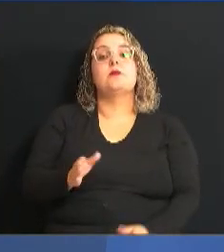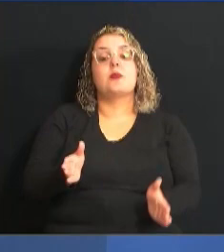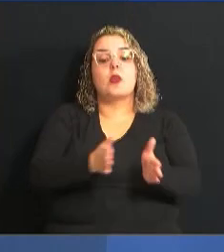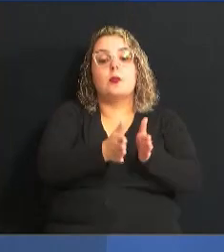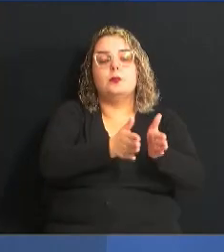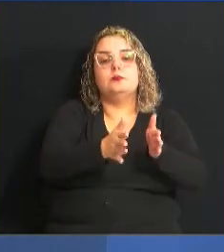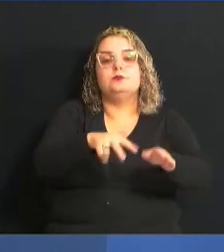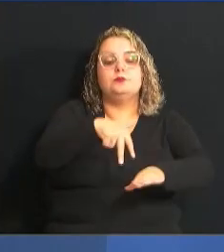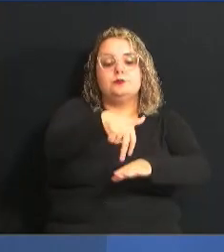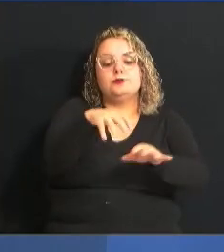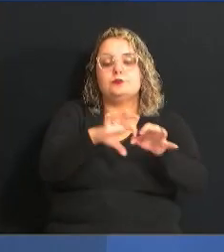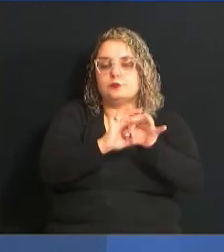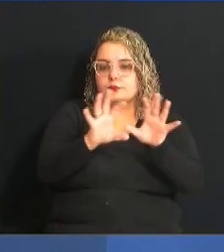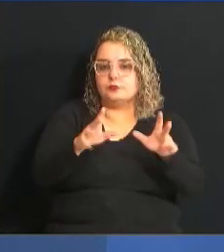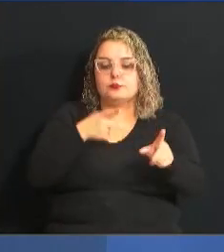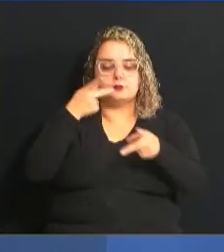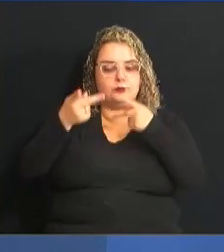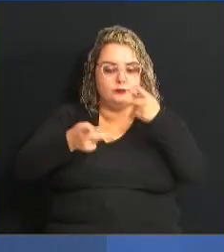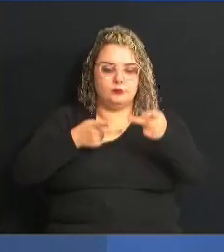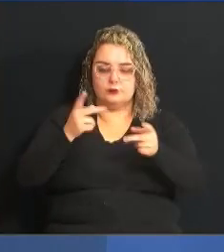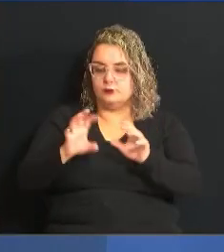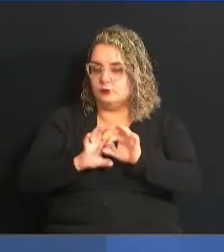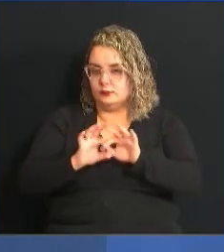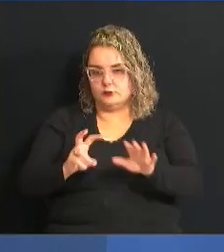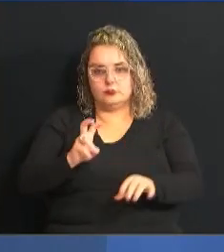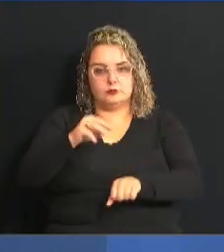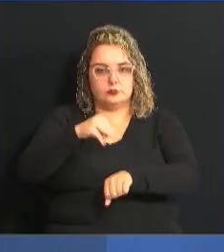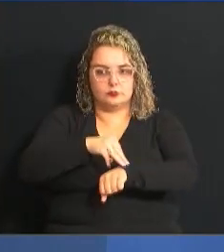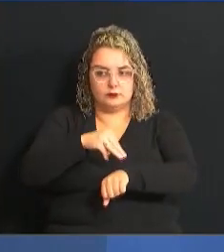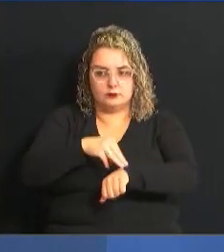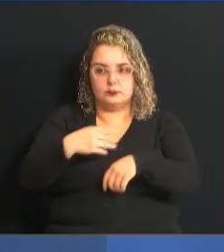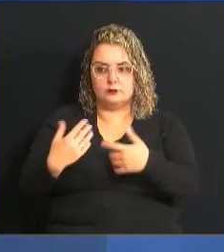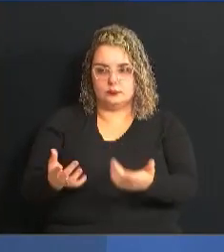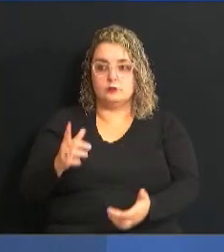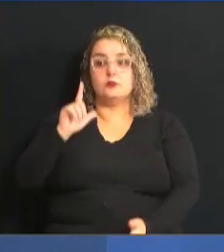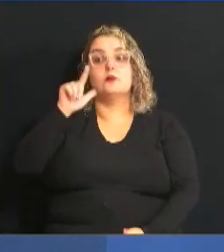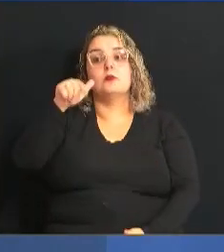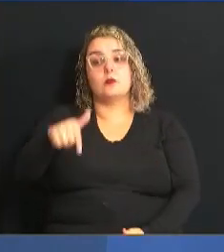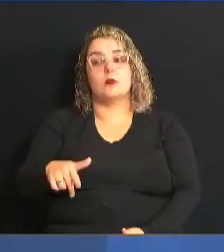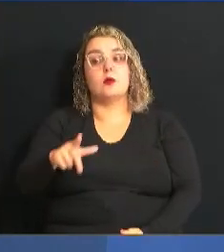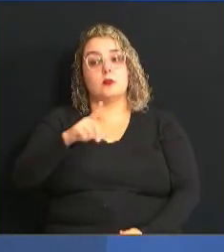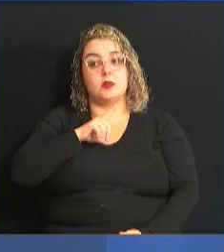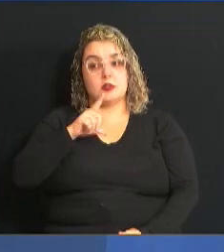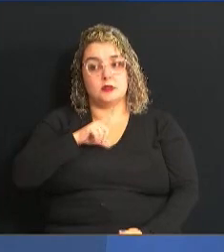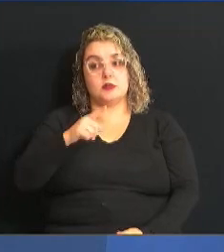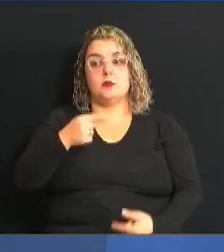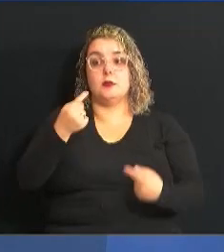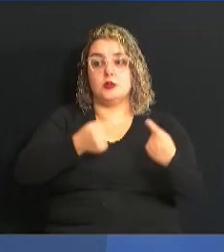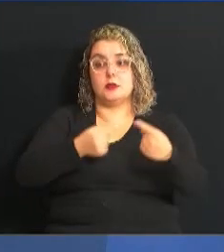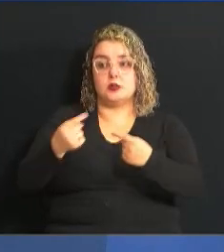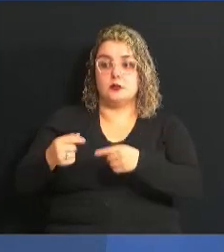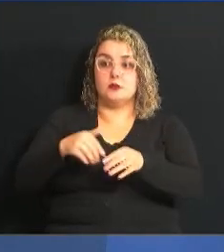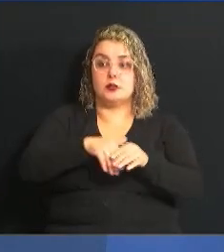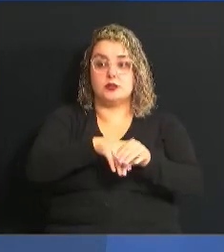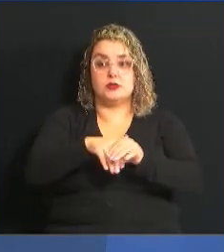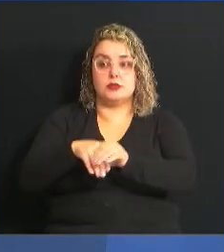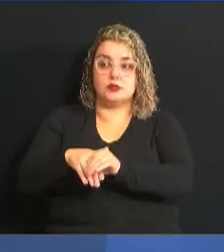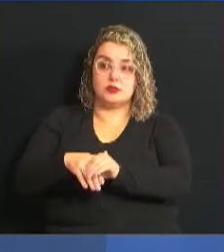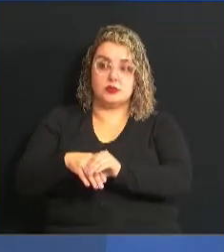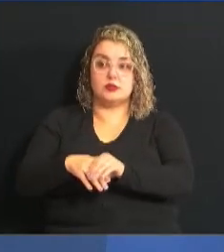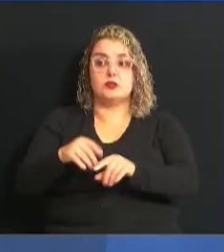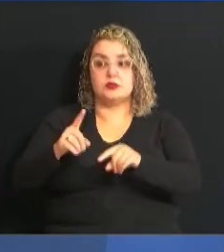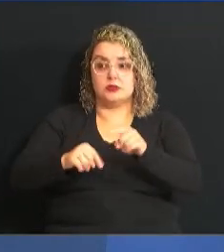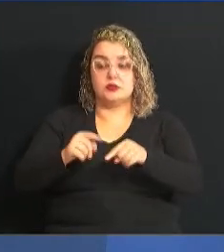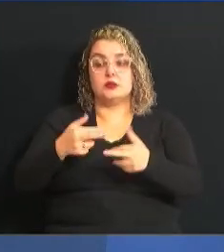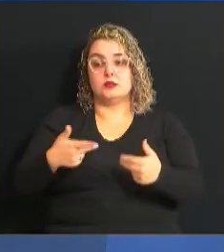tempo livre para usar a tribuna por até 5 minutos e depois nós temos a discussão e votação das matérias que